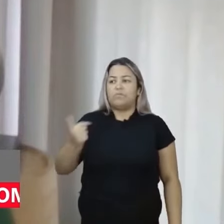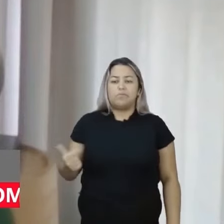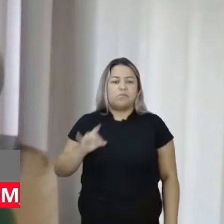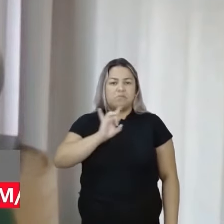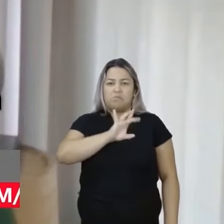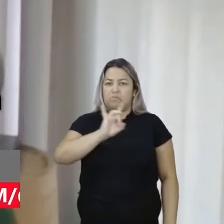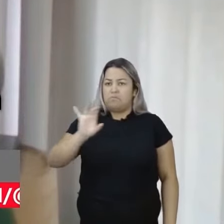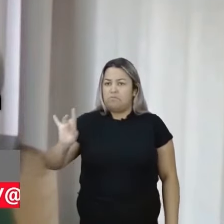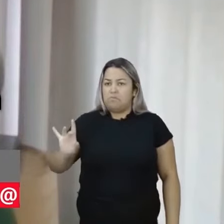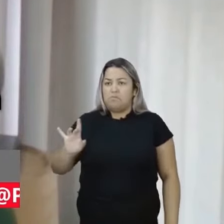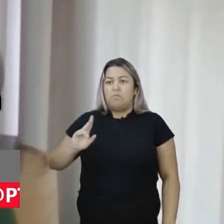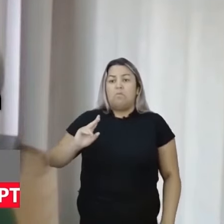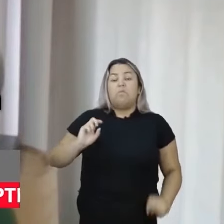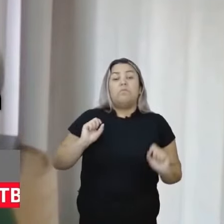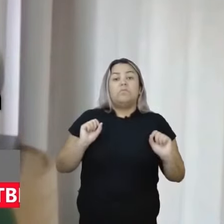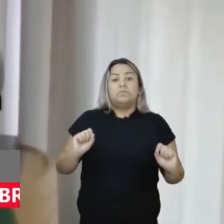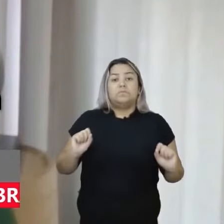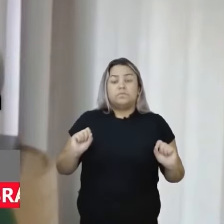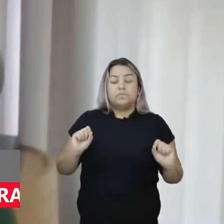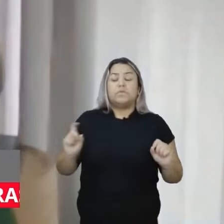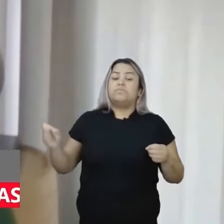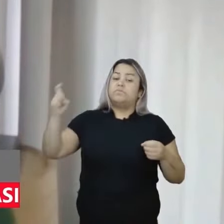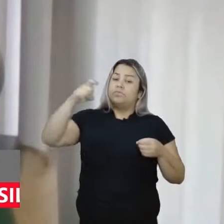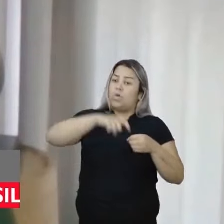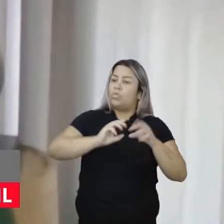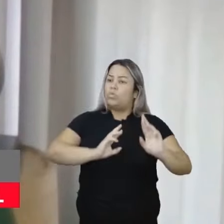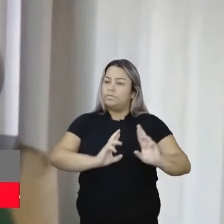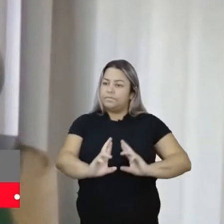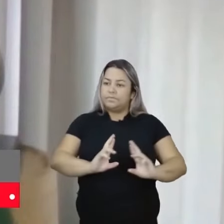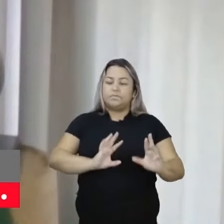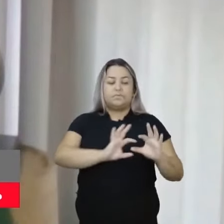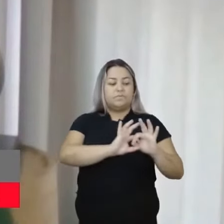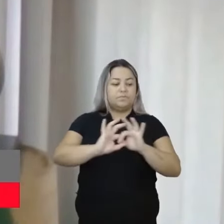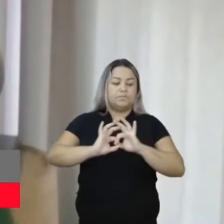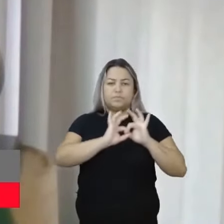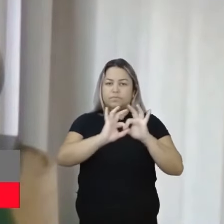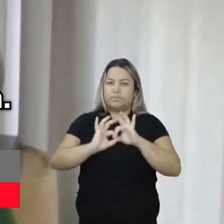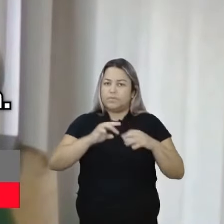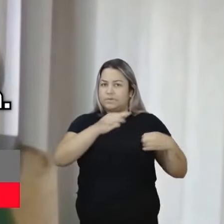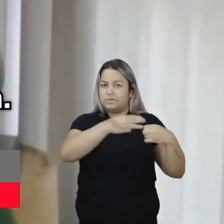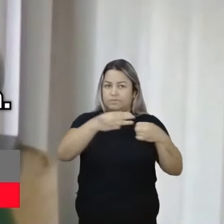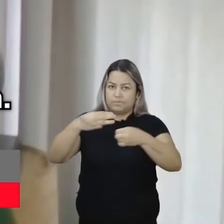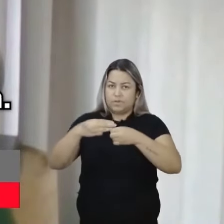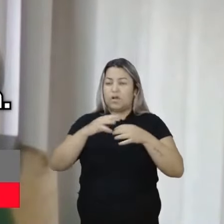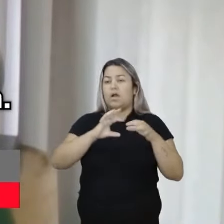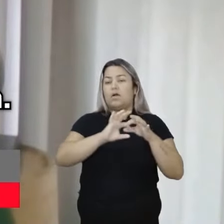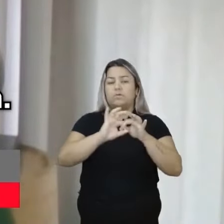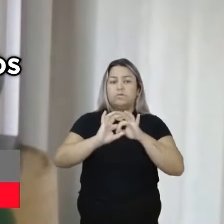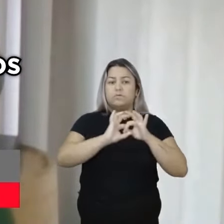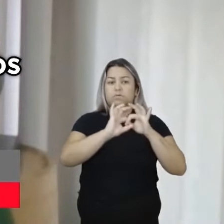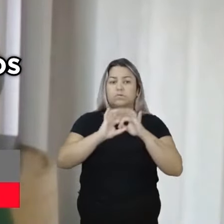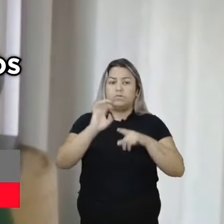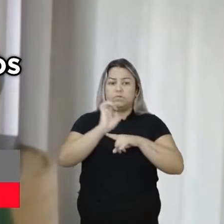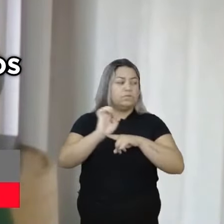um por si. A gente volta a essa relação direta da União com os municípios e da União com os estados